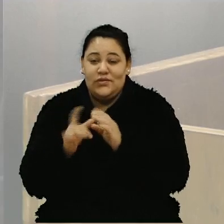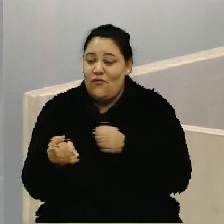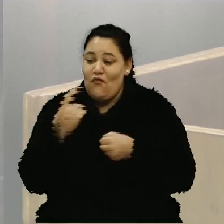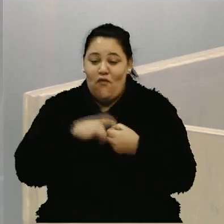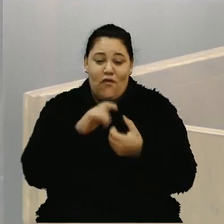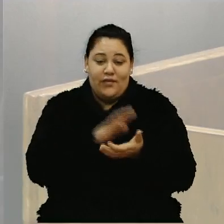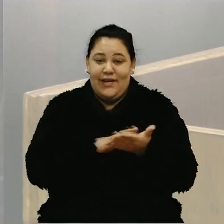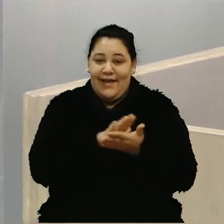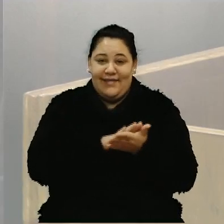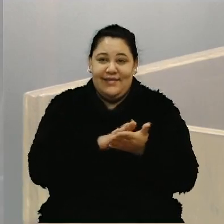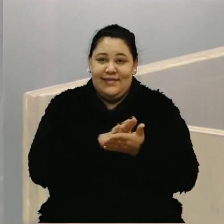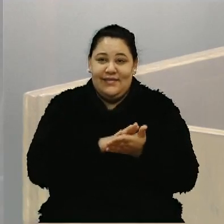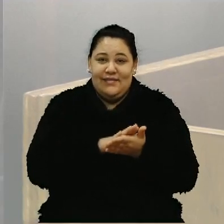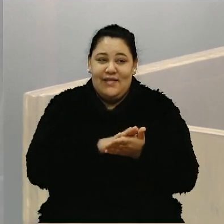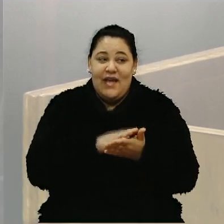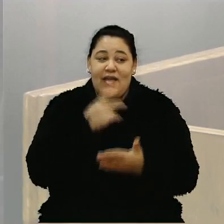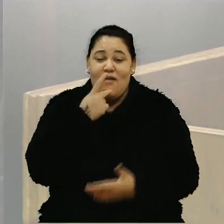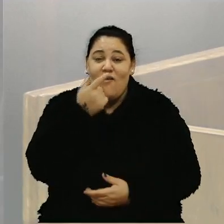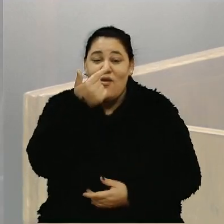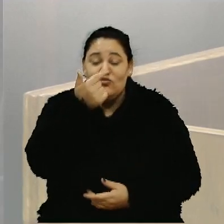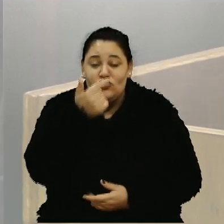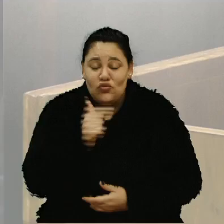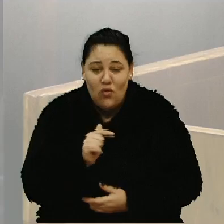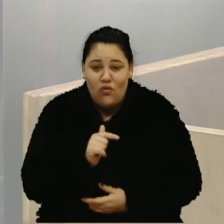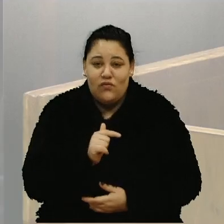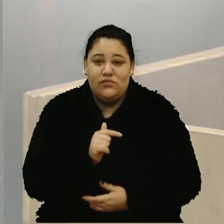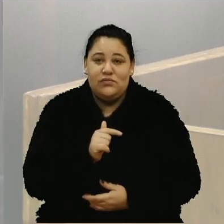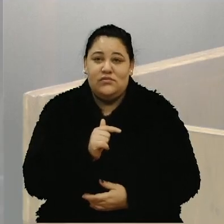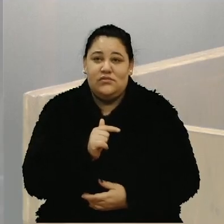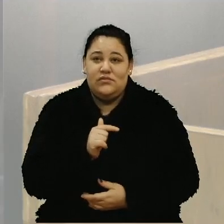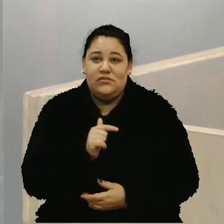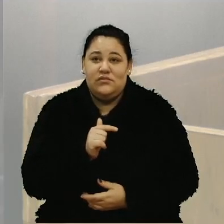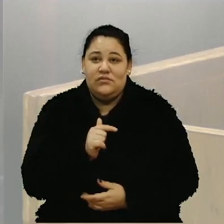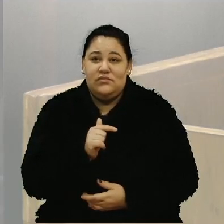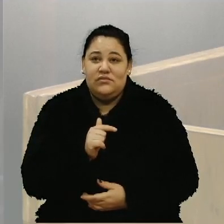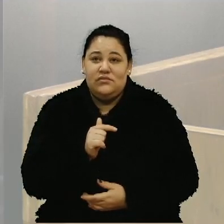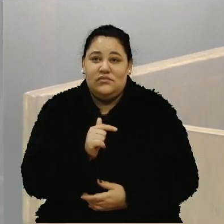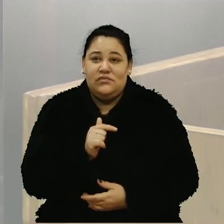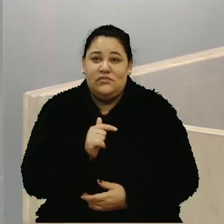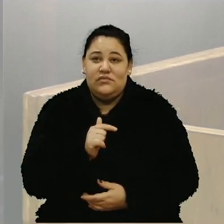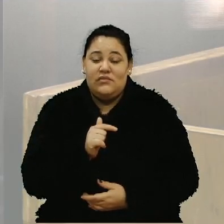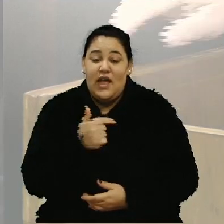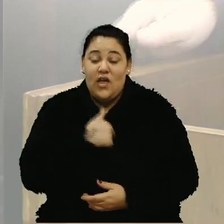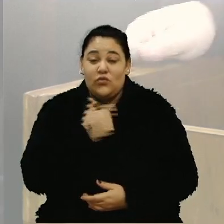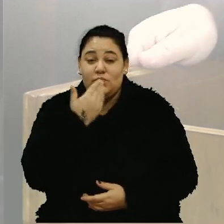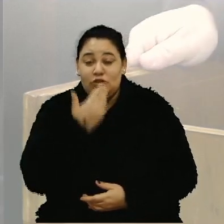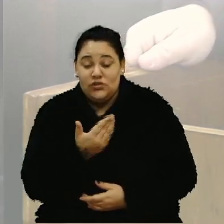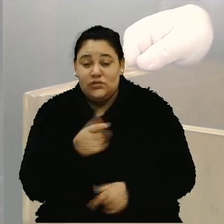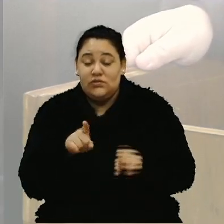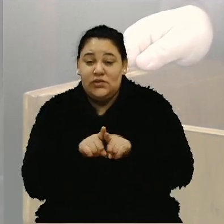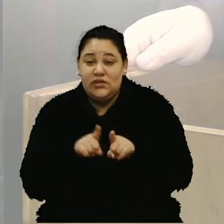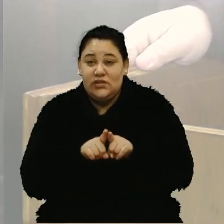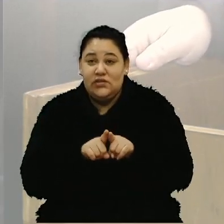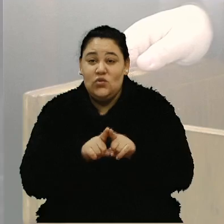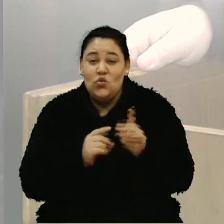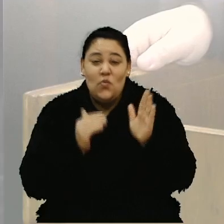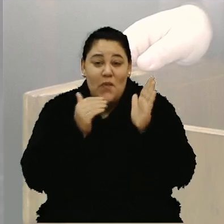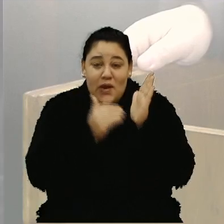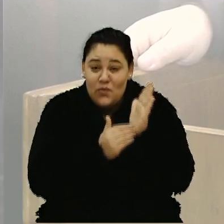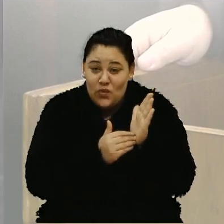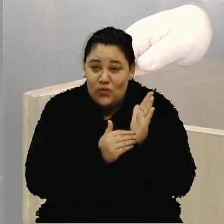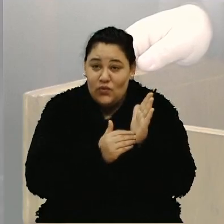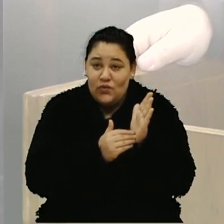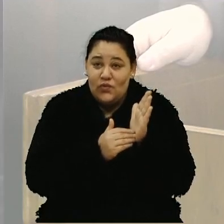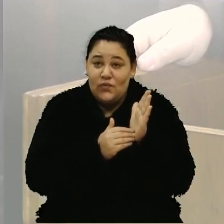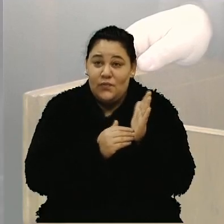volta. E eu vou mais uma vez aqui refrisar a minha questão que eu estou pedindo. Que no mínimo, para a falta